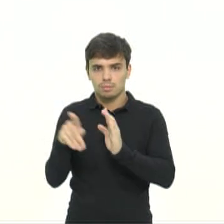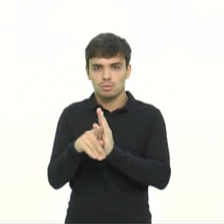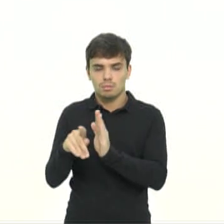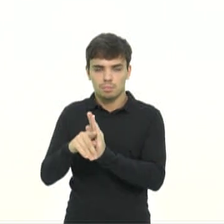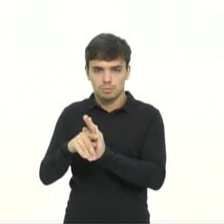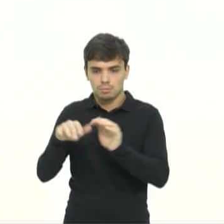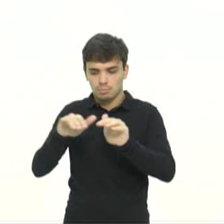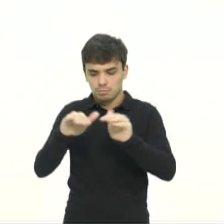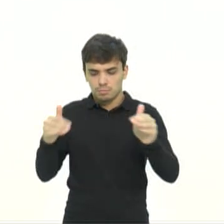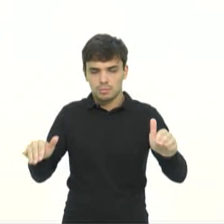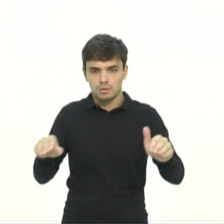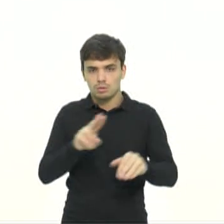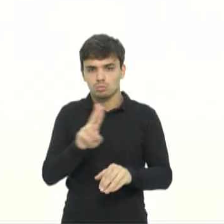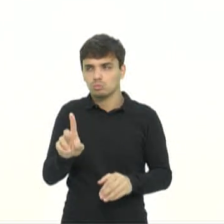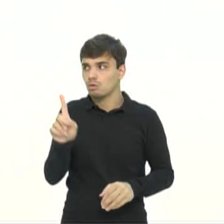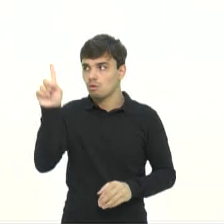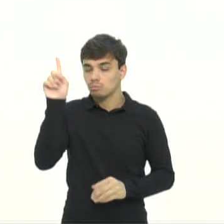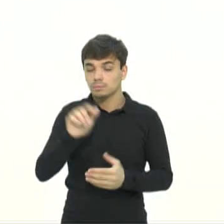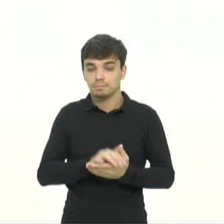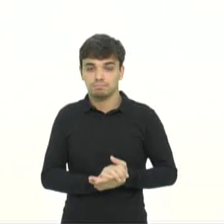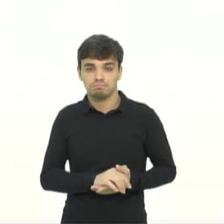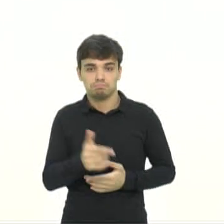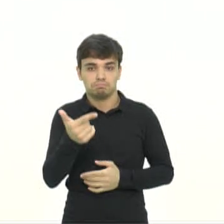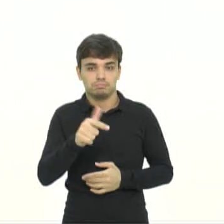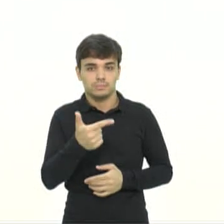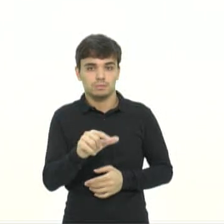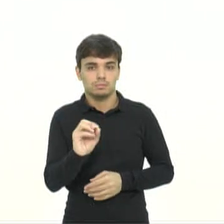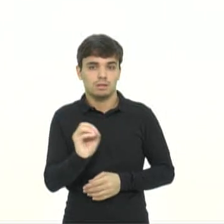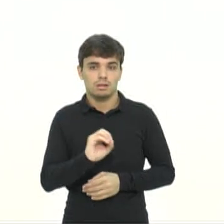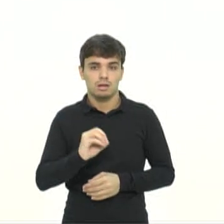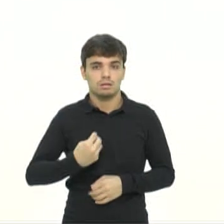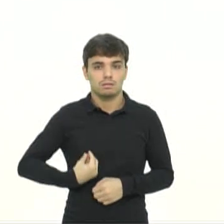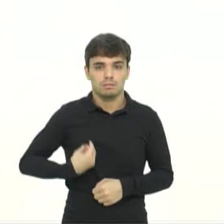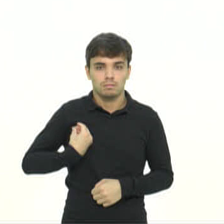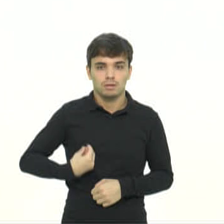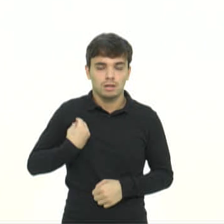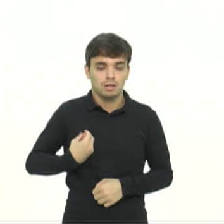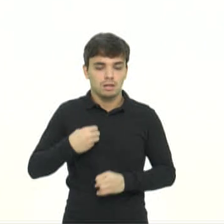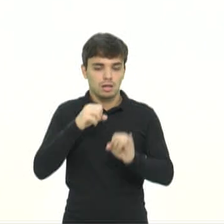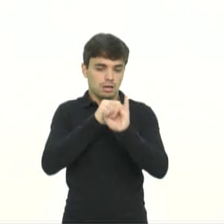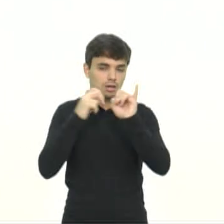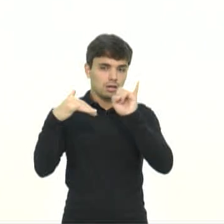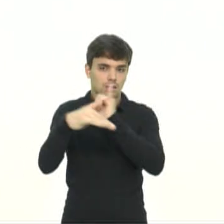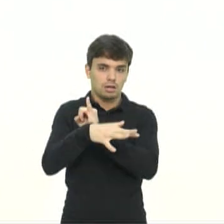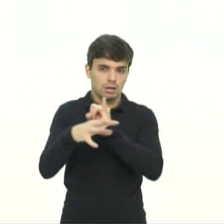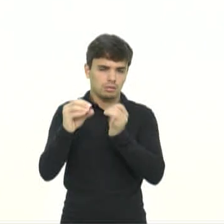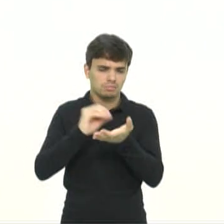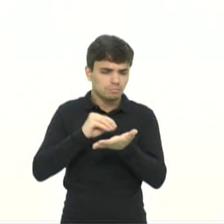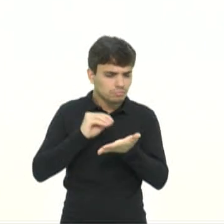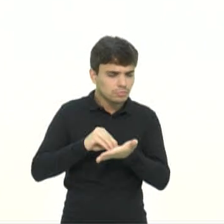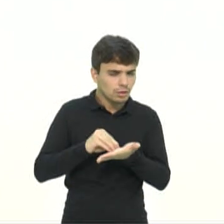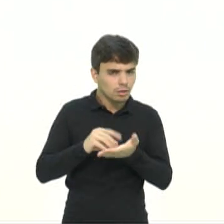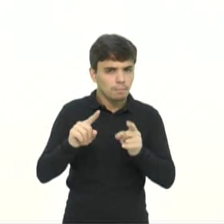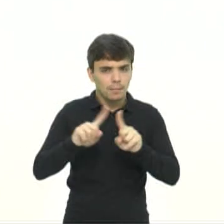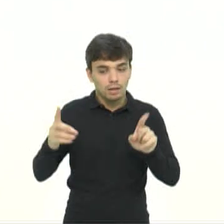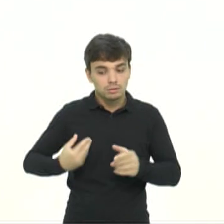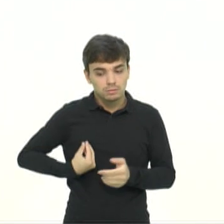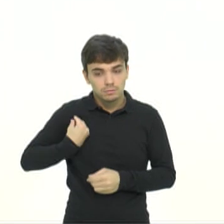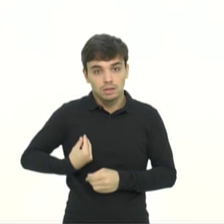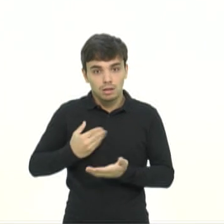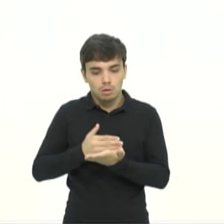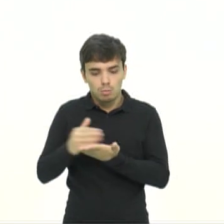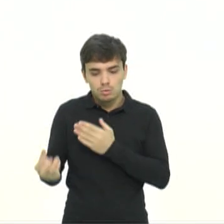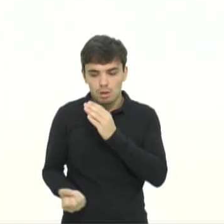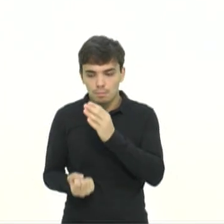ilha, chamada de Hakata, não possuía qualquer vida, era uma ilha estéril, mas a vida logo começou a surgir